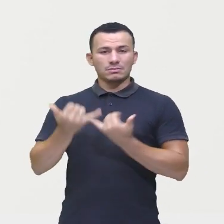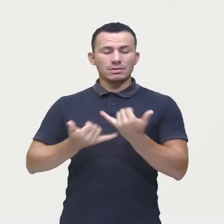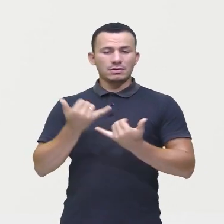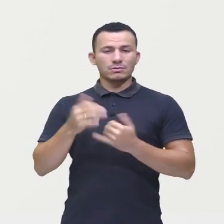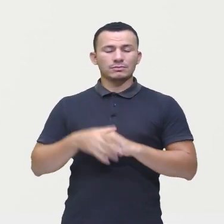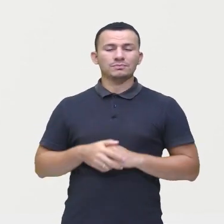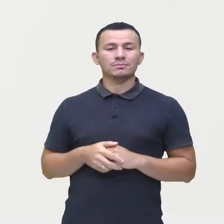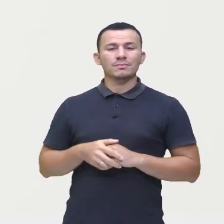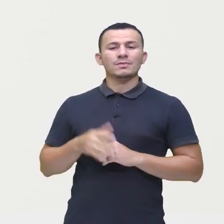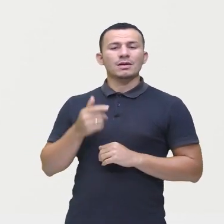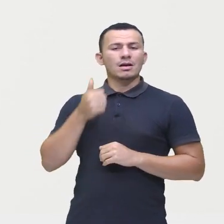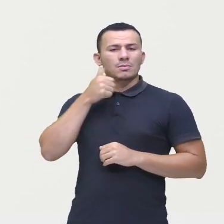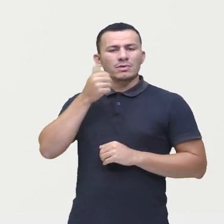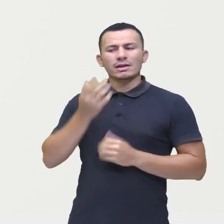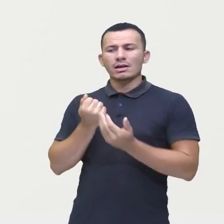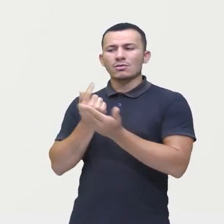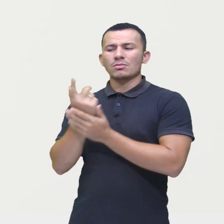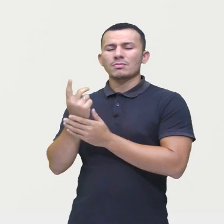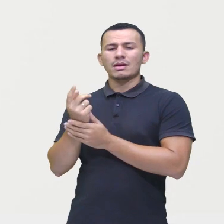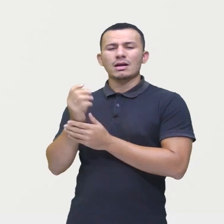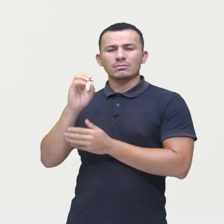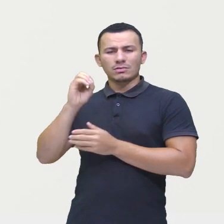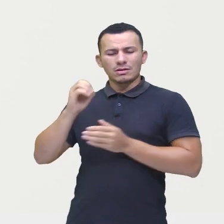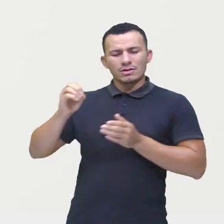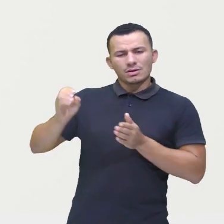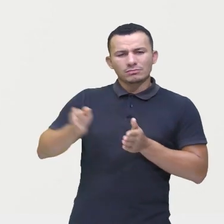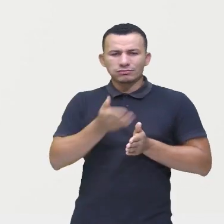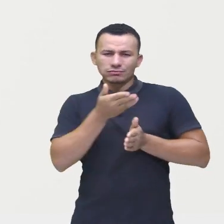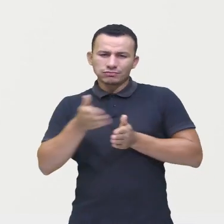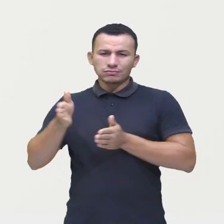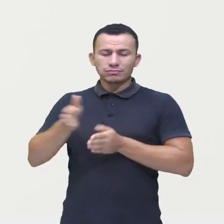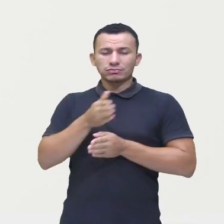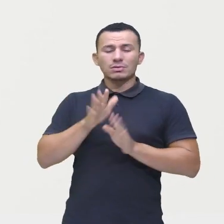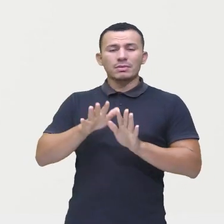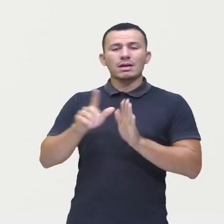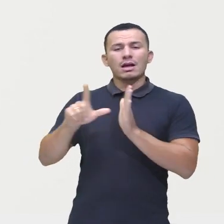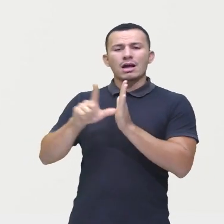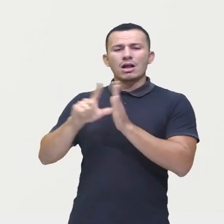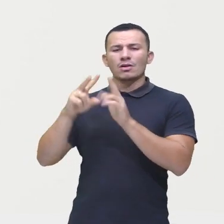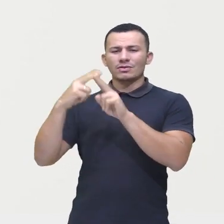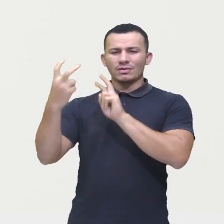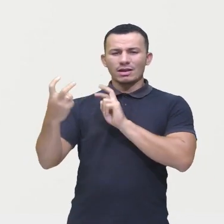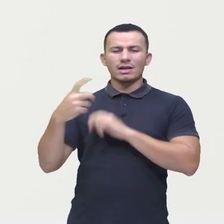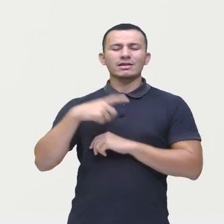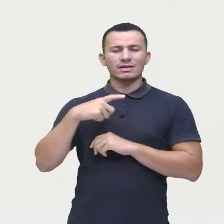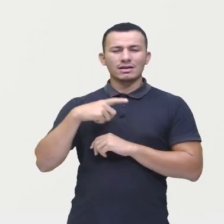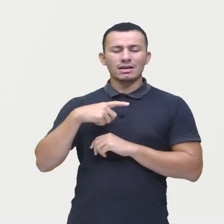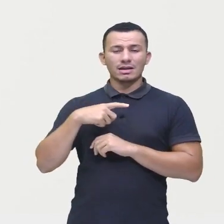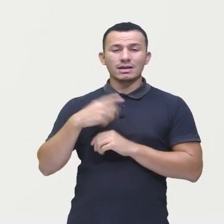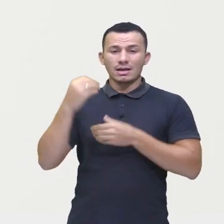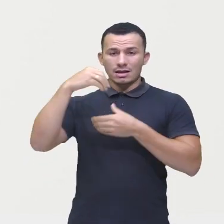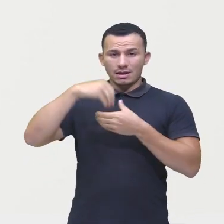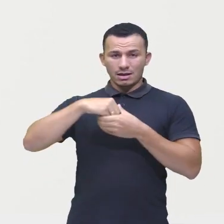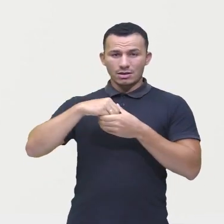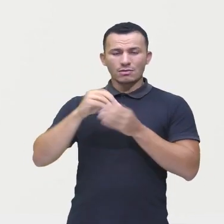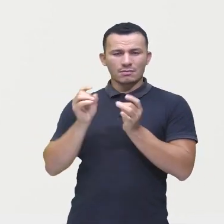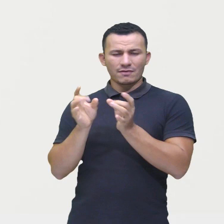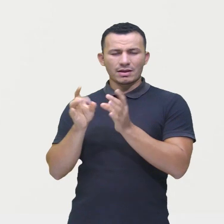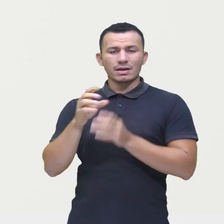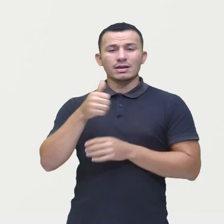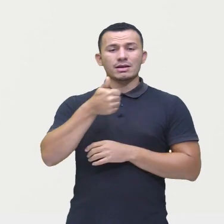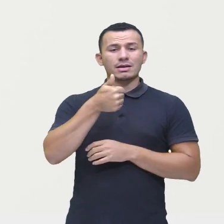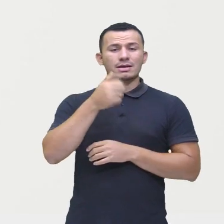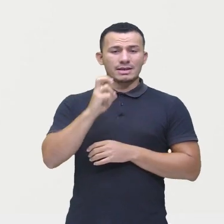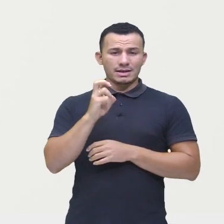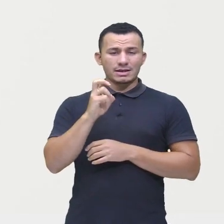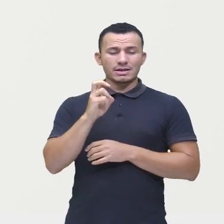a loja virtual oferece embalagens com 15 bolinhas. Olha que informação importante no